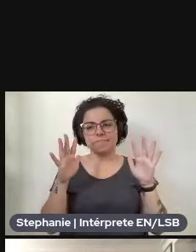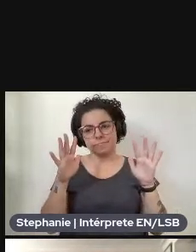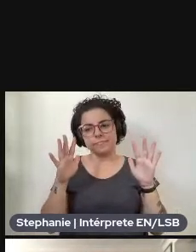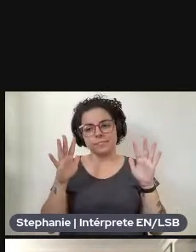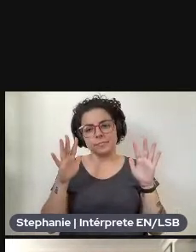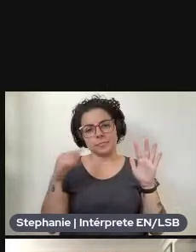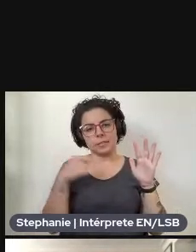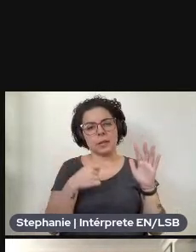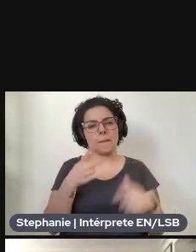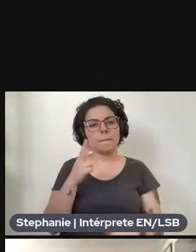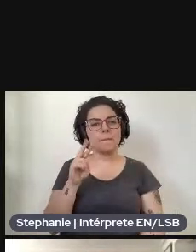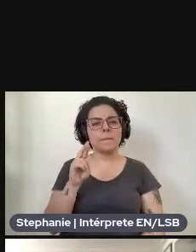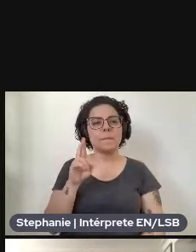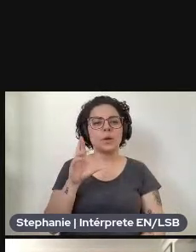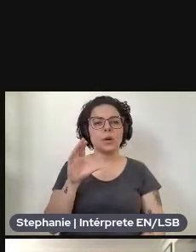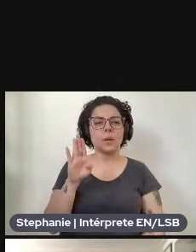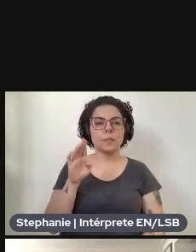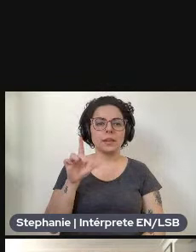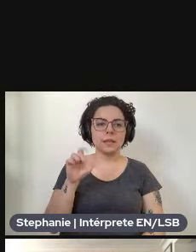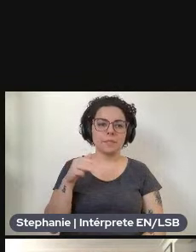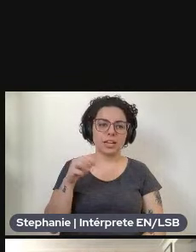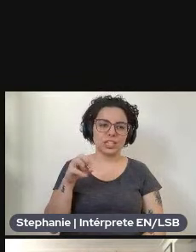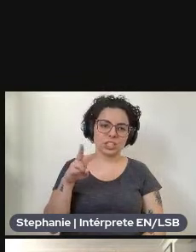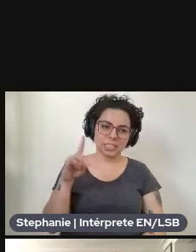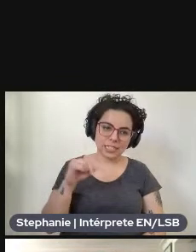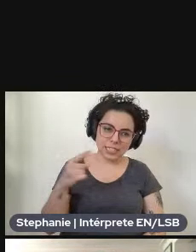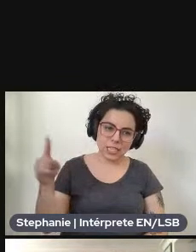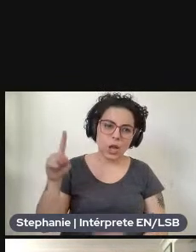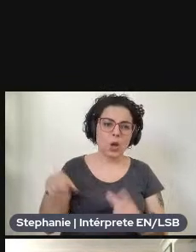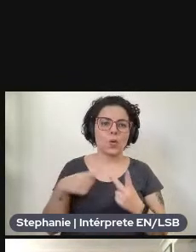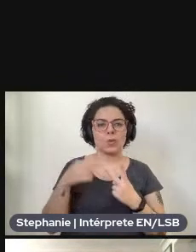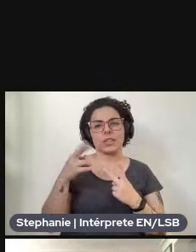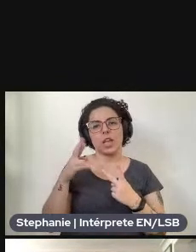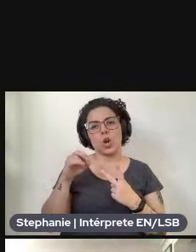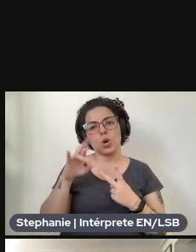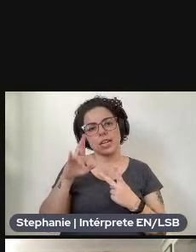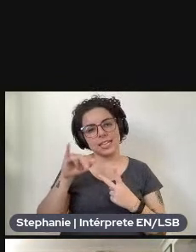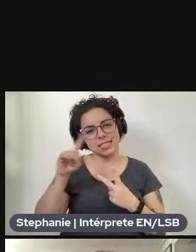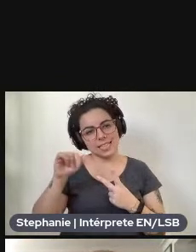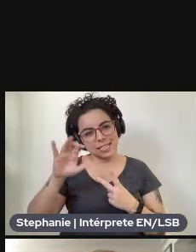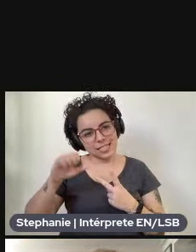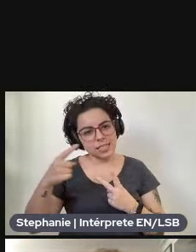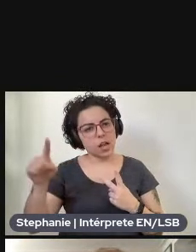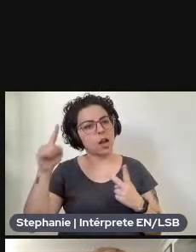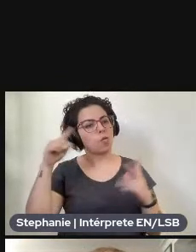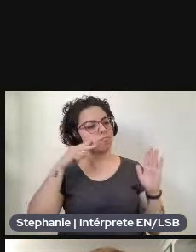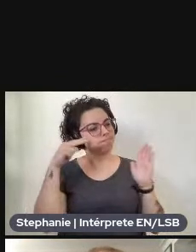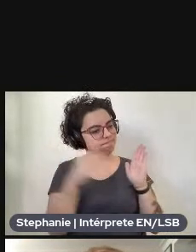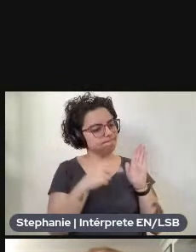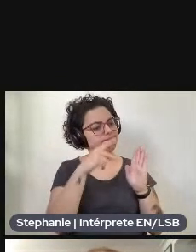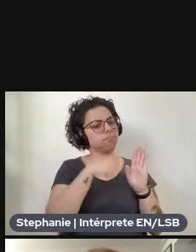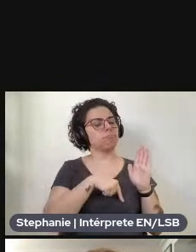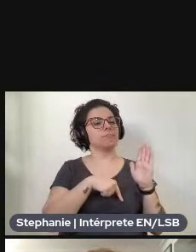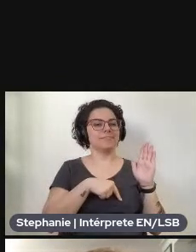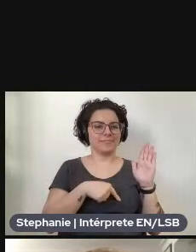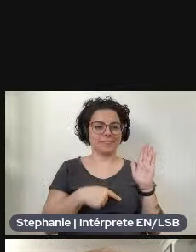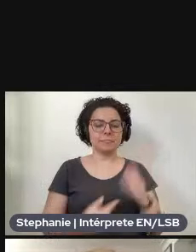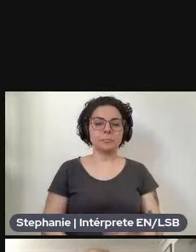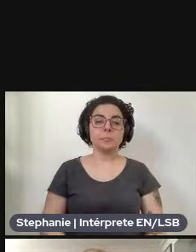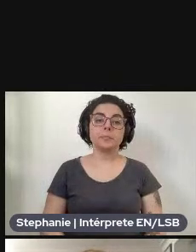sobre o sistema linguístico a partir da realidade textual. E, portanto, para